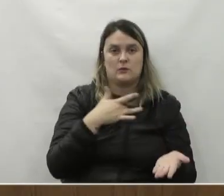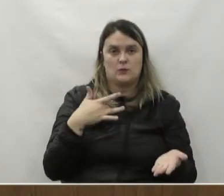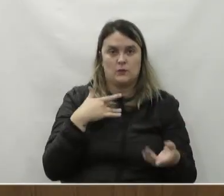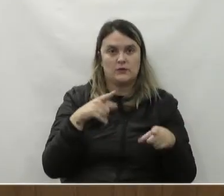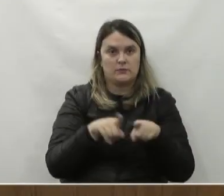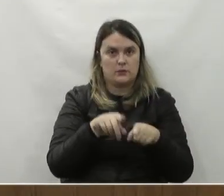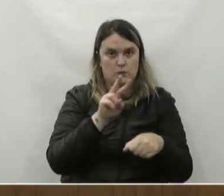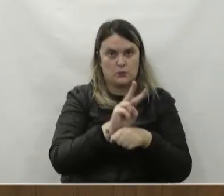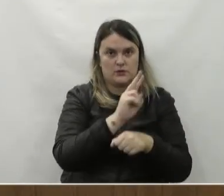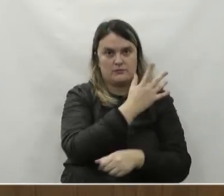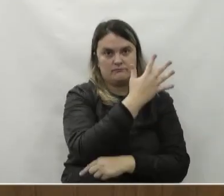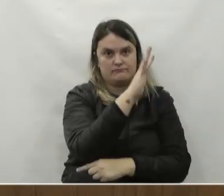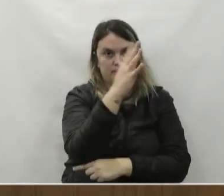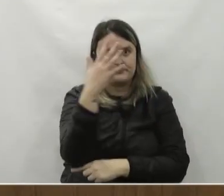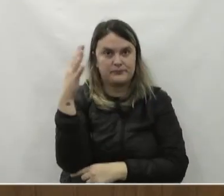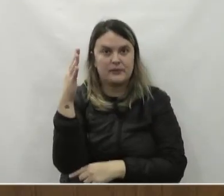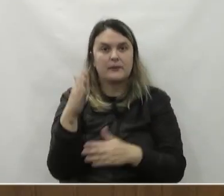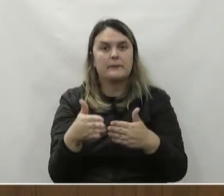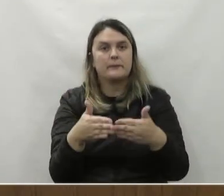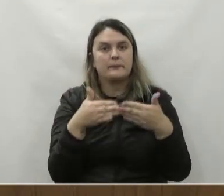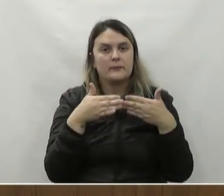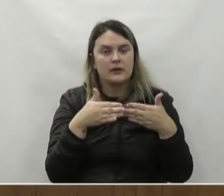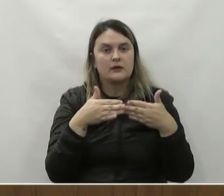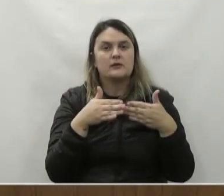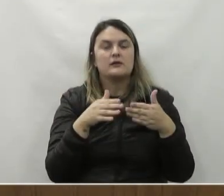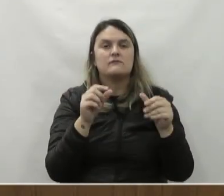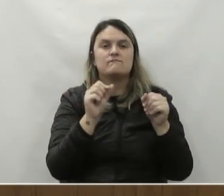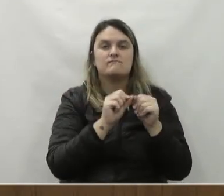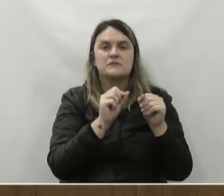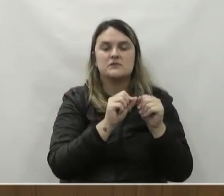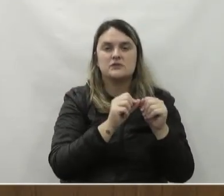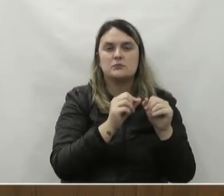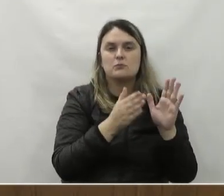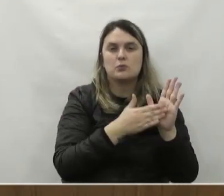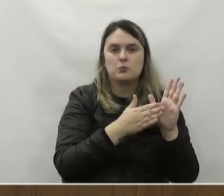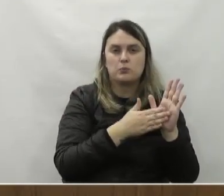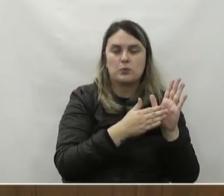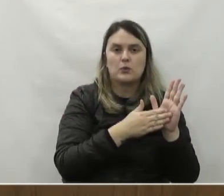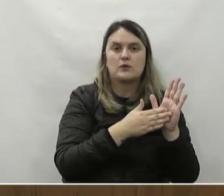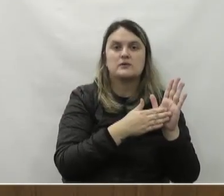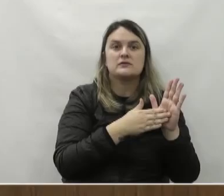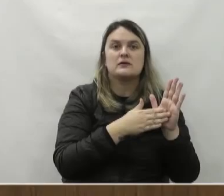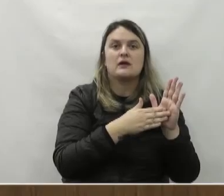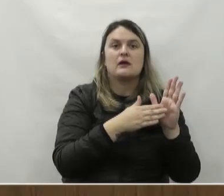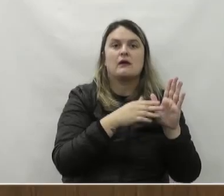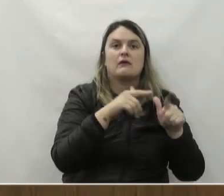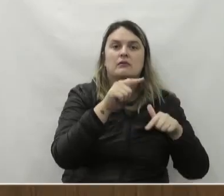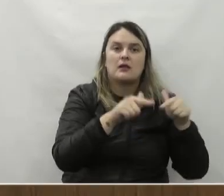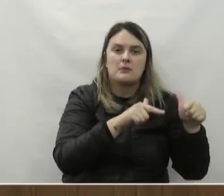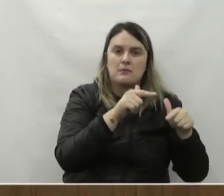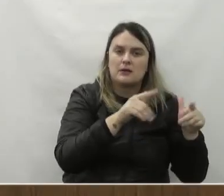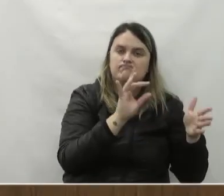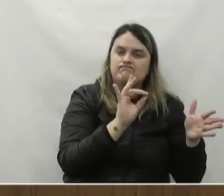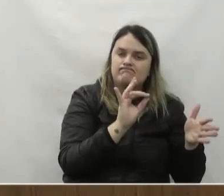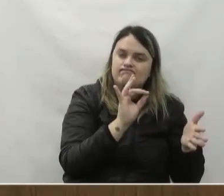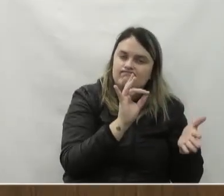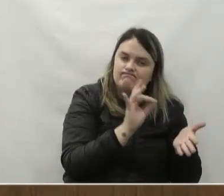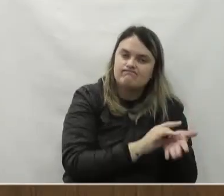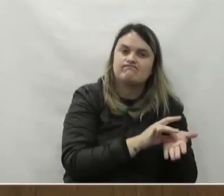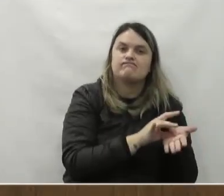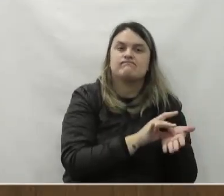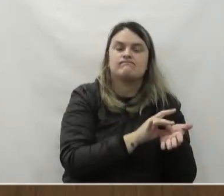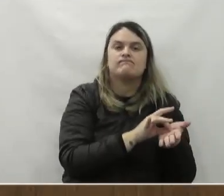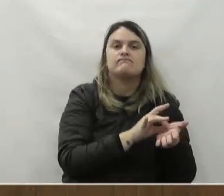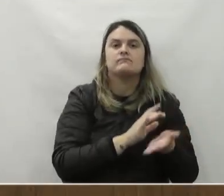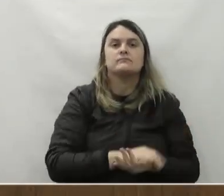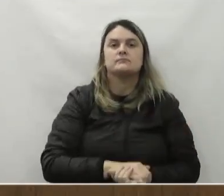Meio Ambiente, solicita-se a elaboração e apresentação de um plano de trabalho eficaz